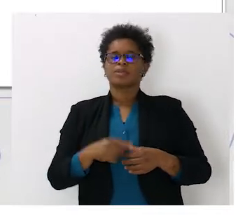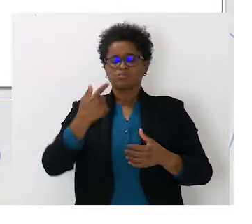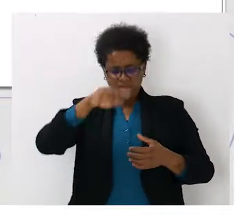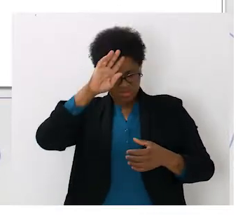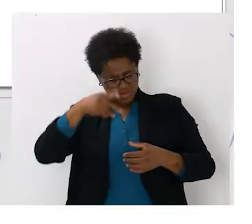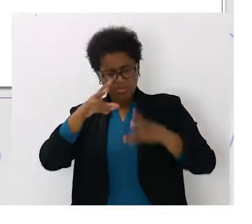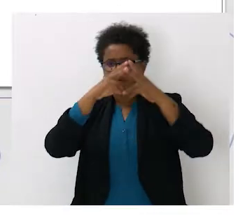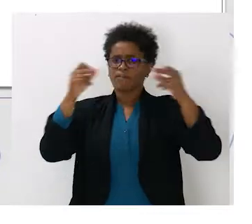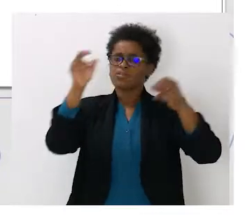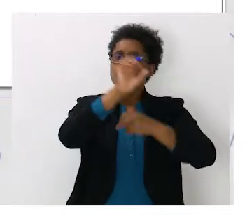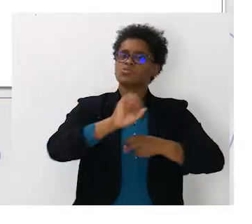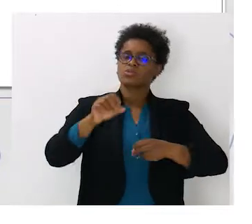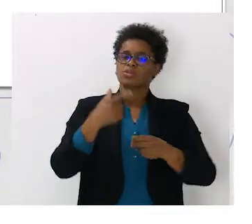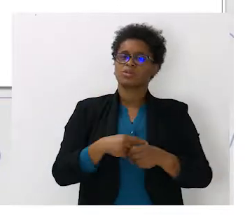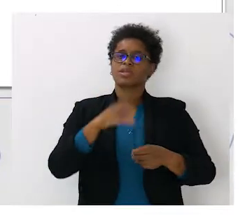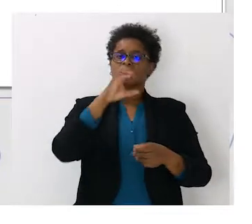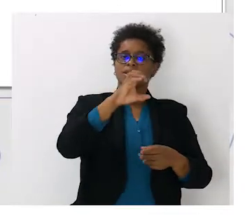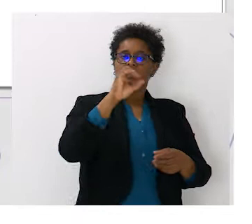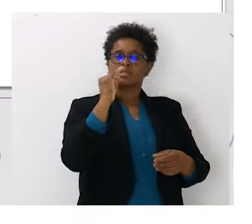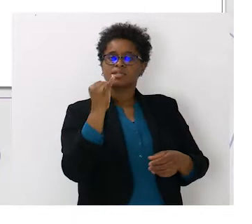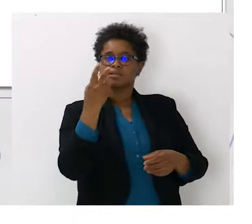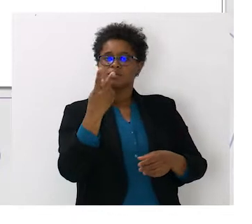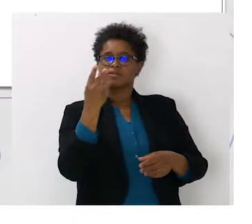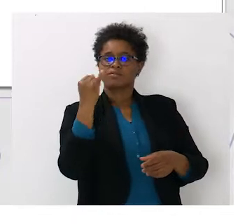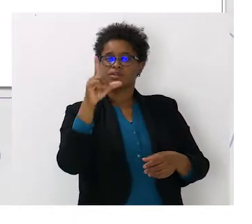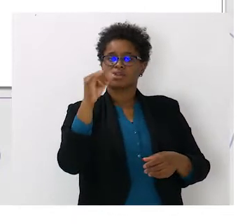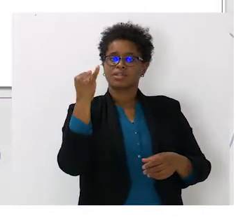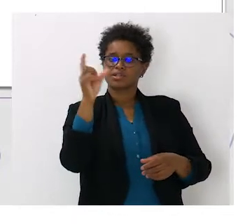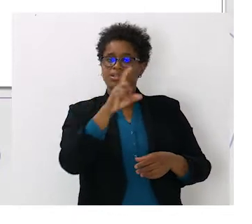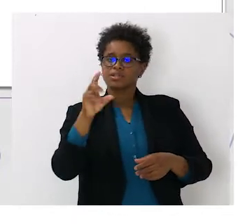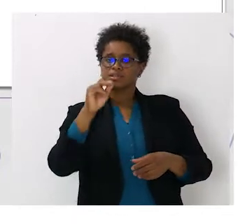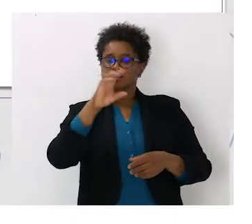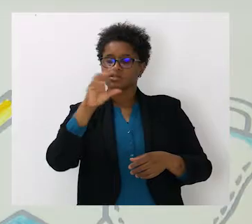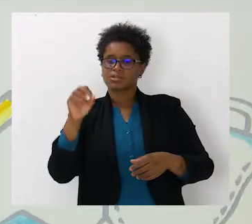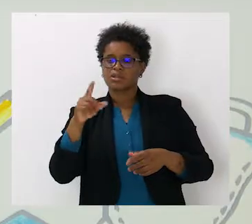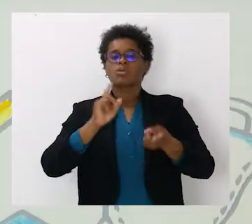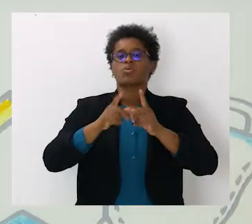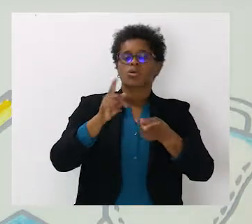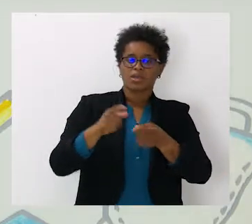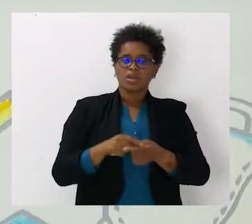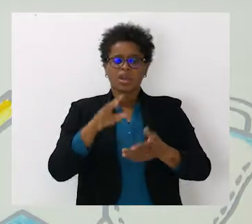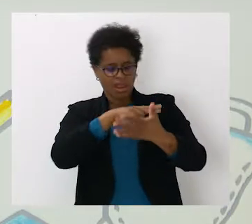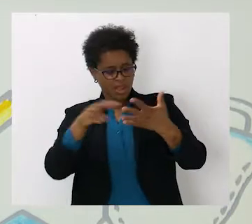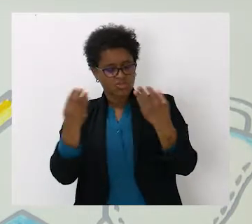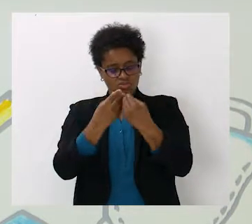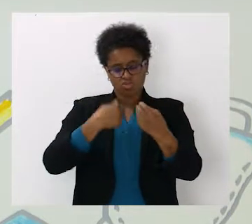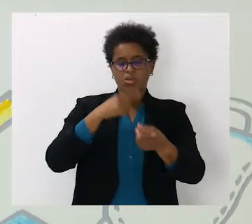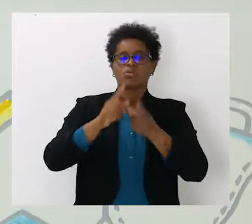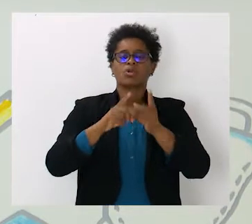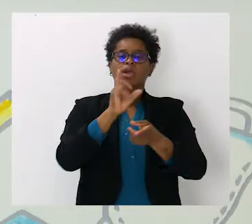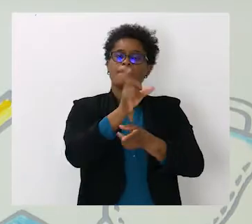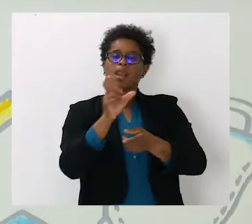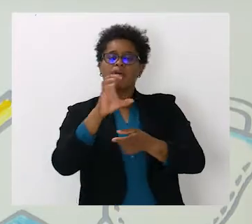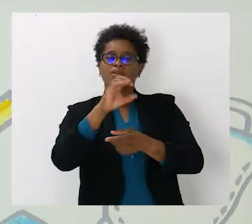saber o seu conceito, é o termo de civilização. Então, o que significa? Então, leia comigo o que significa